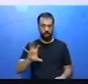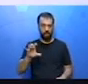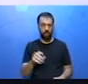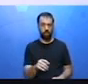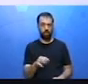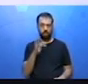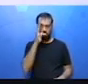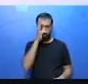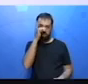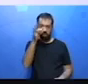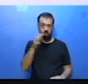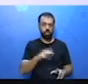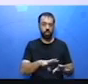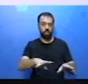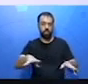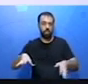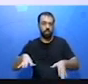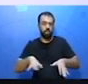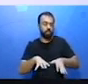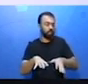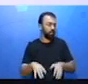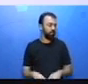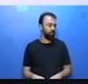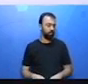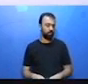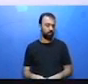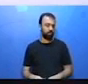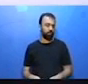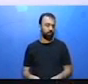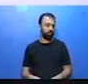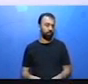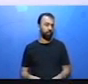iguais, eu vou dividir essa área por 6.